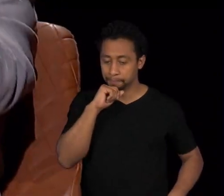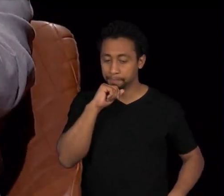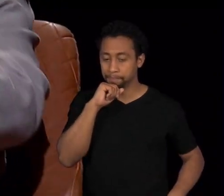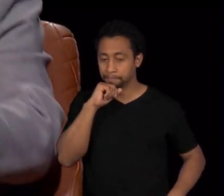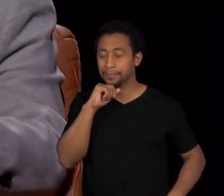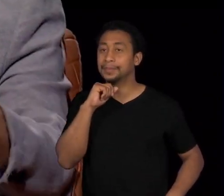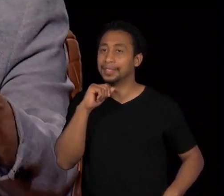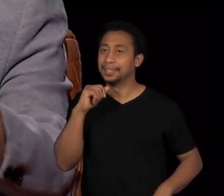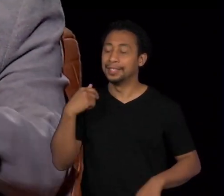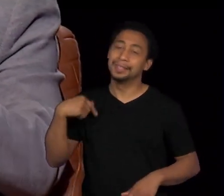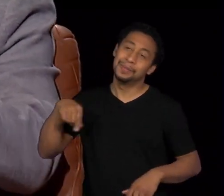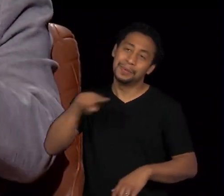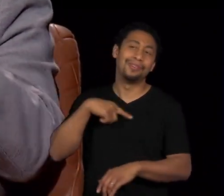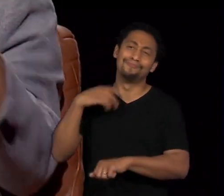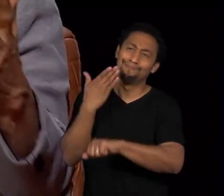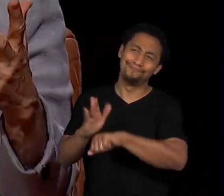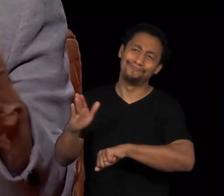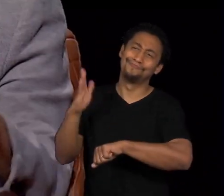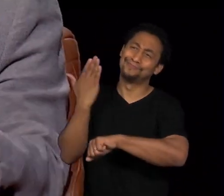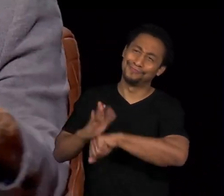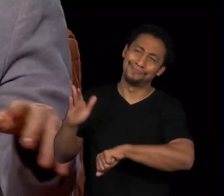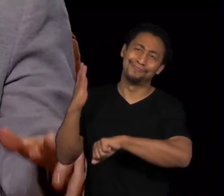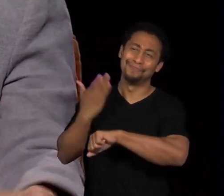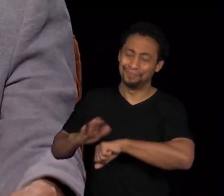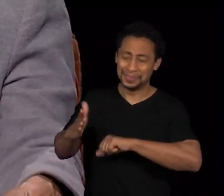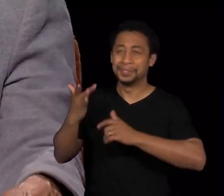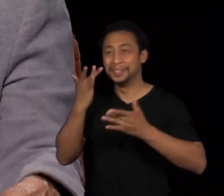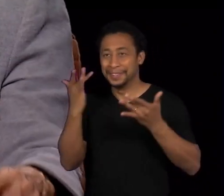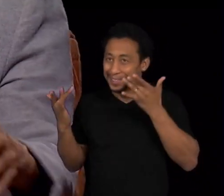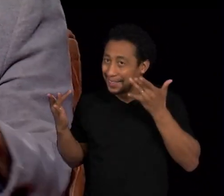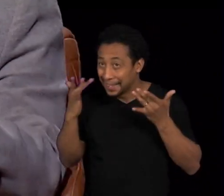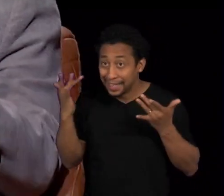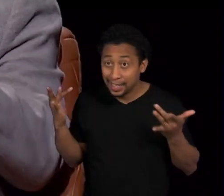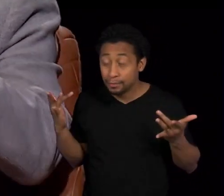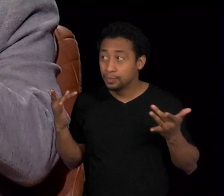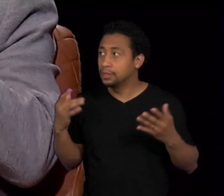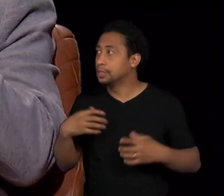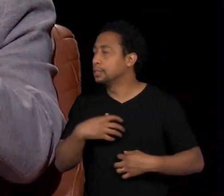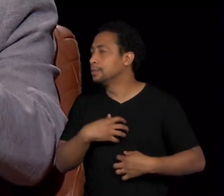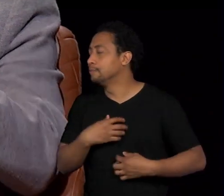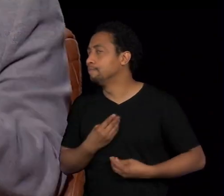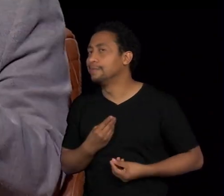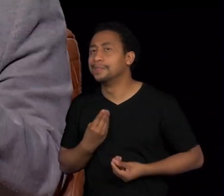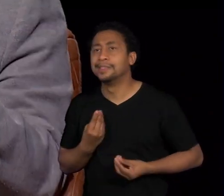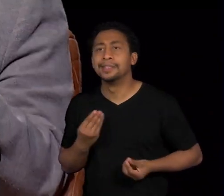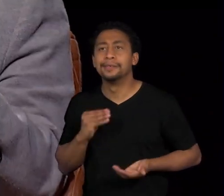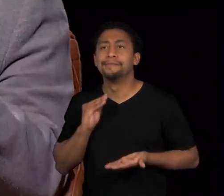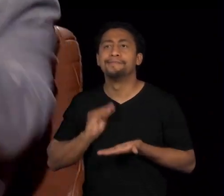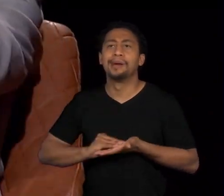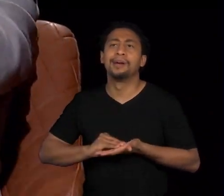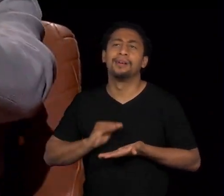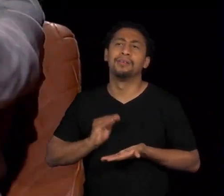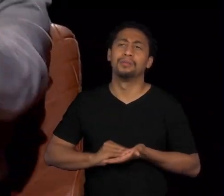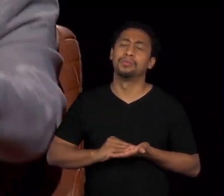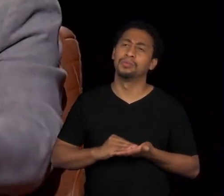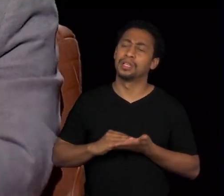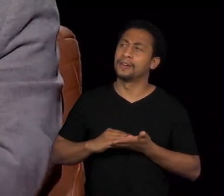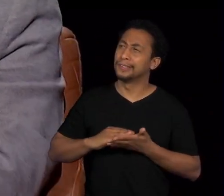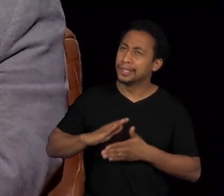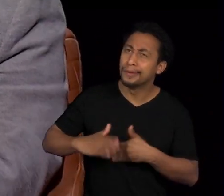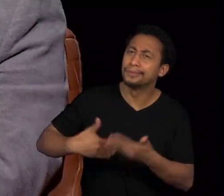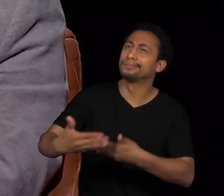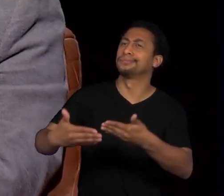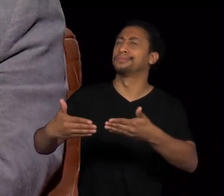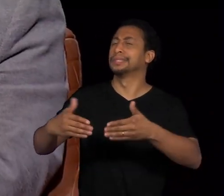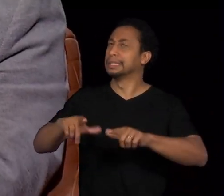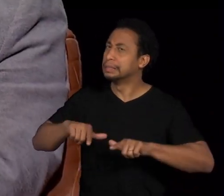treinado tanto nos espetáculos teatrais a gente começou a sentir necessidade de trazer uma de avançar um pouco mais trazer uma